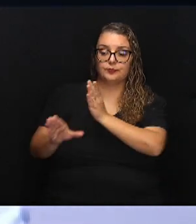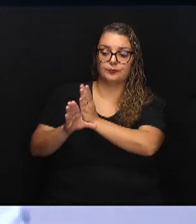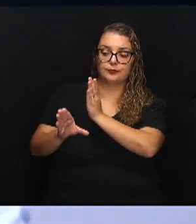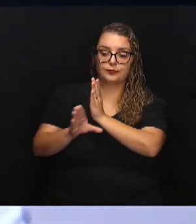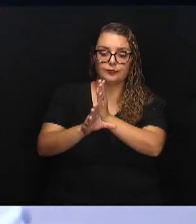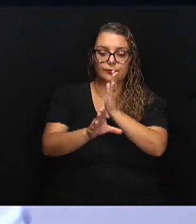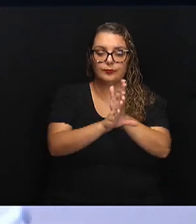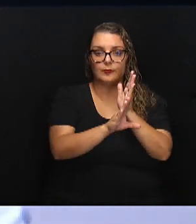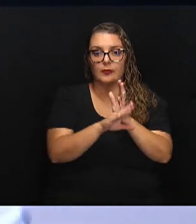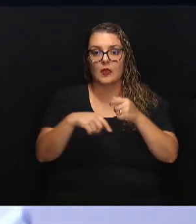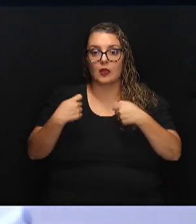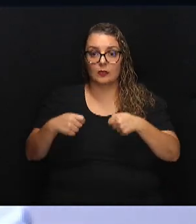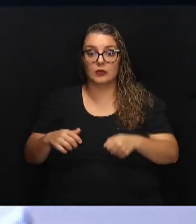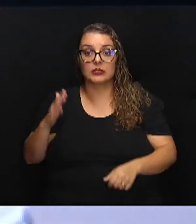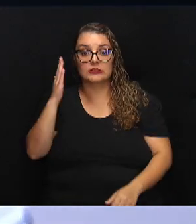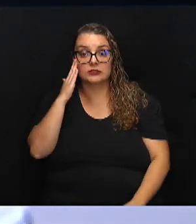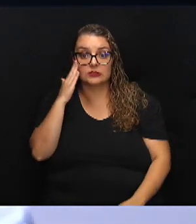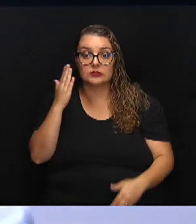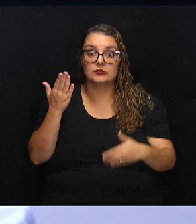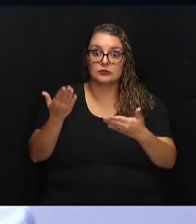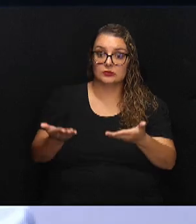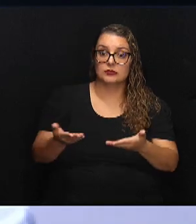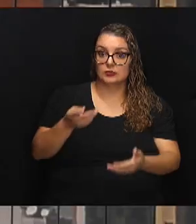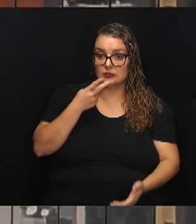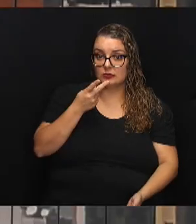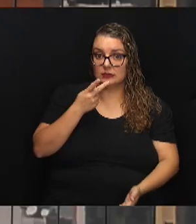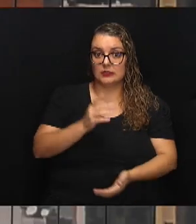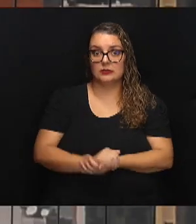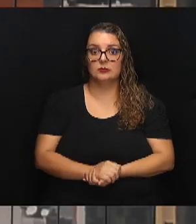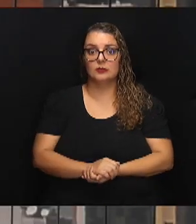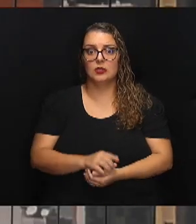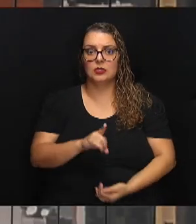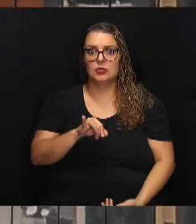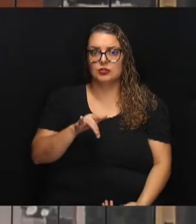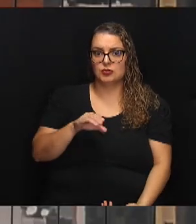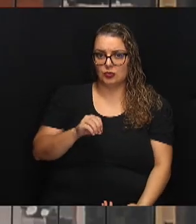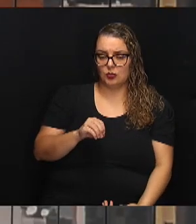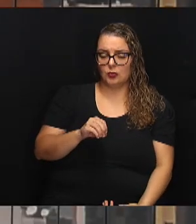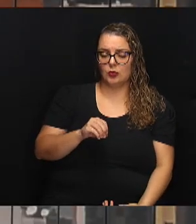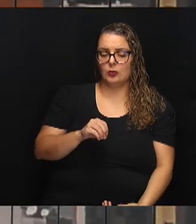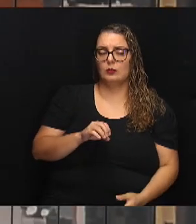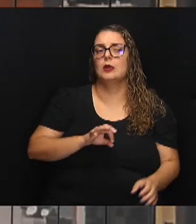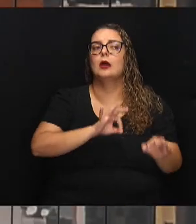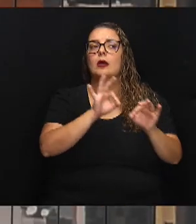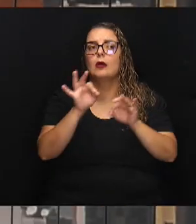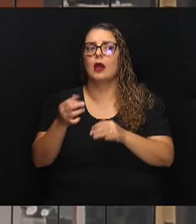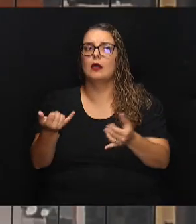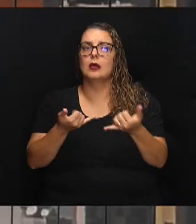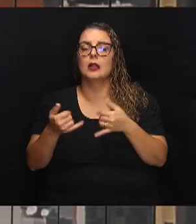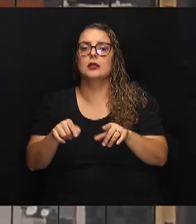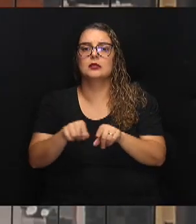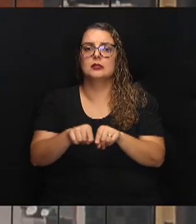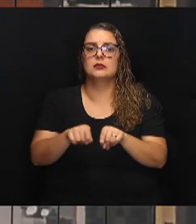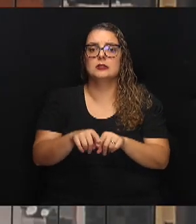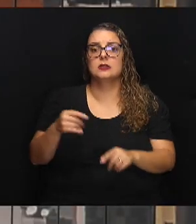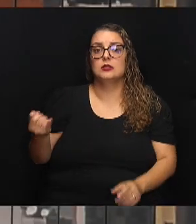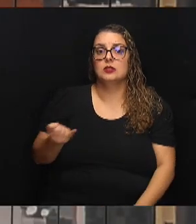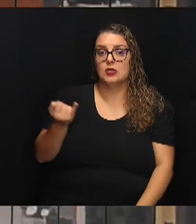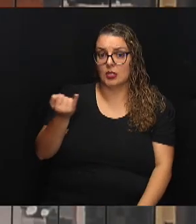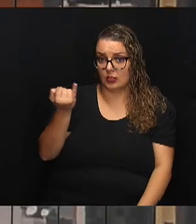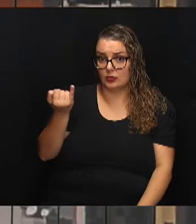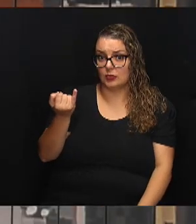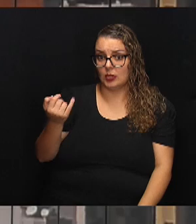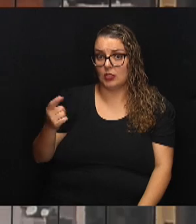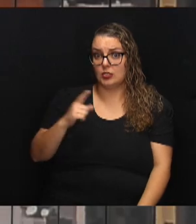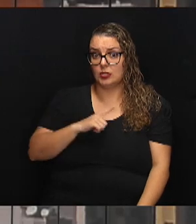da necessidade de entender isso que eu comentei. Diogo, para quem está assistindo, eu queria que você falasse também da importância de ter